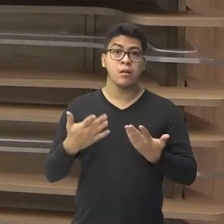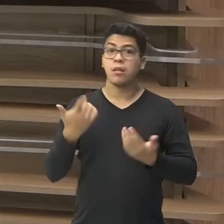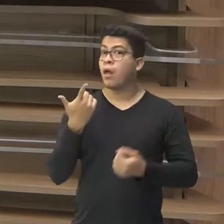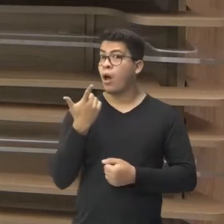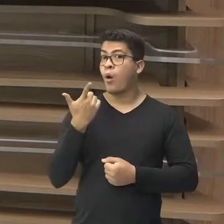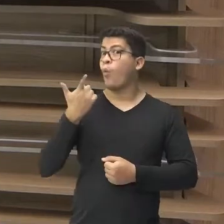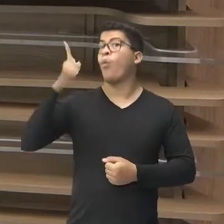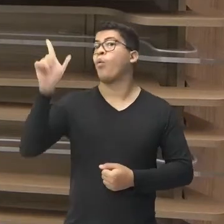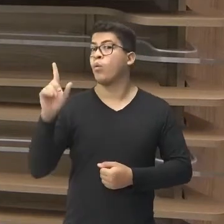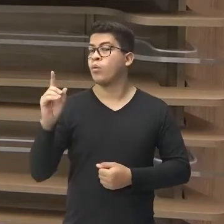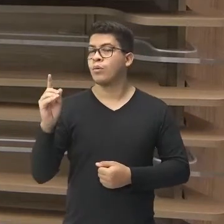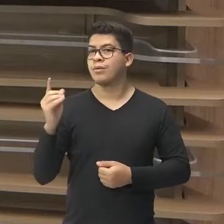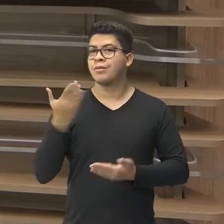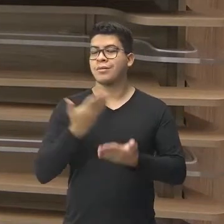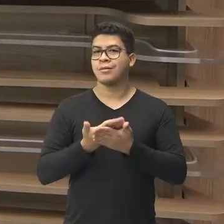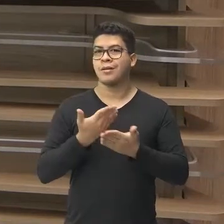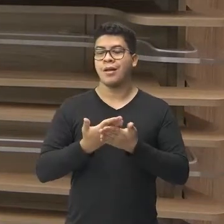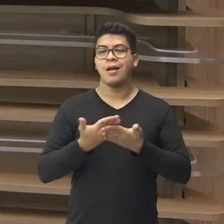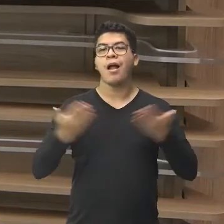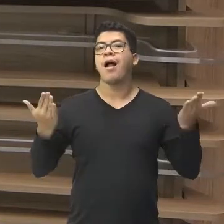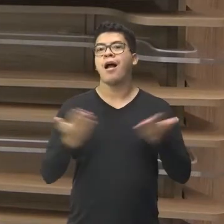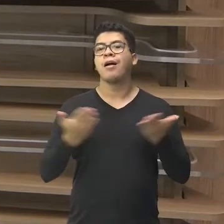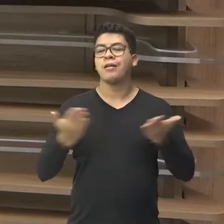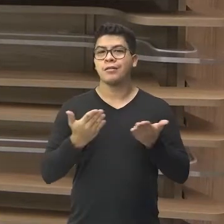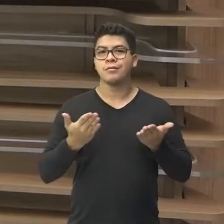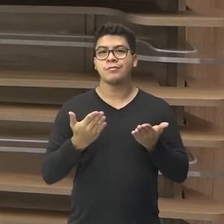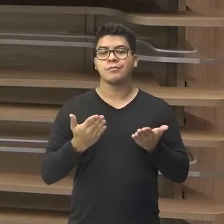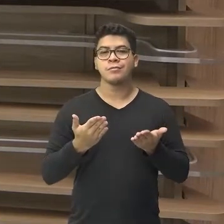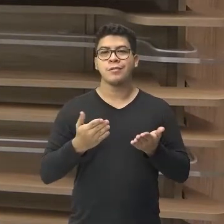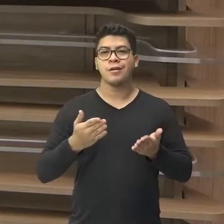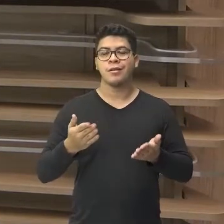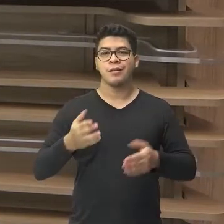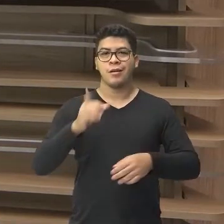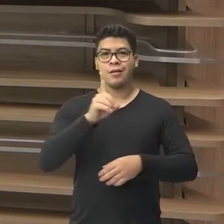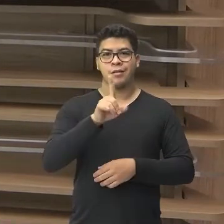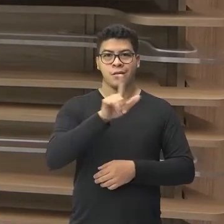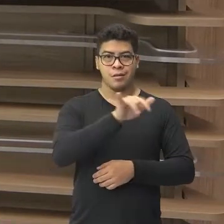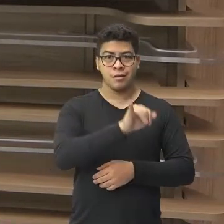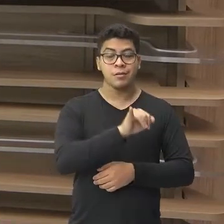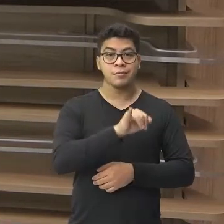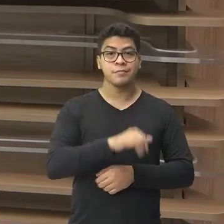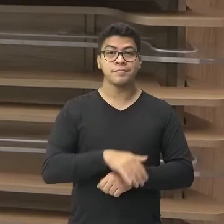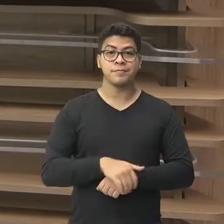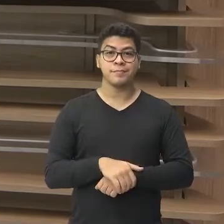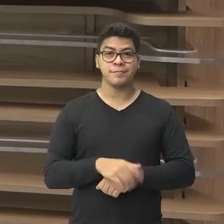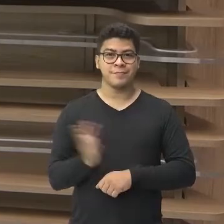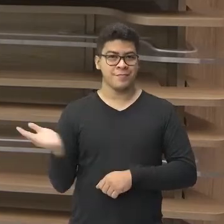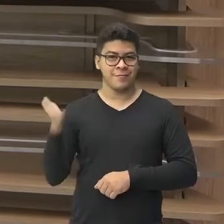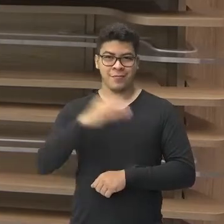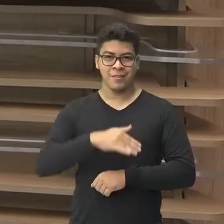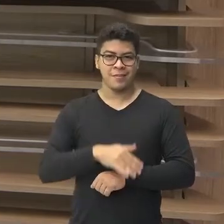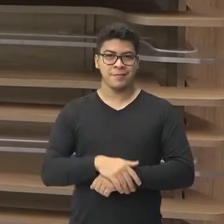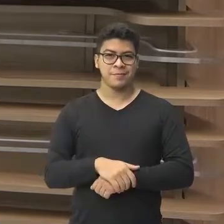próxima aula, porque agora é o momento da gente colocar o nosso conhecimento em prática na nossa DLI. Vamos lá?